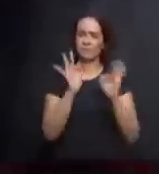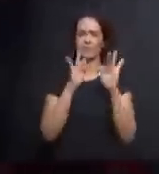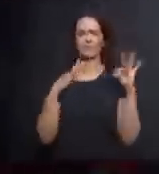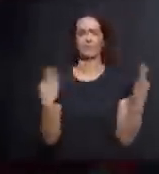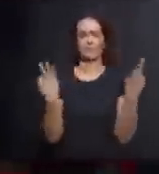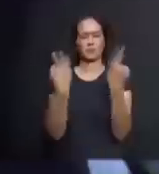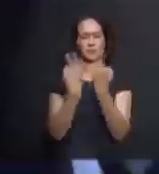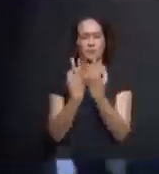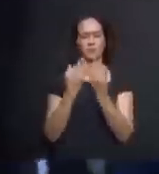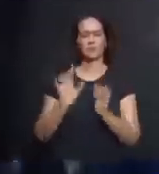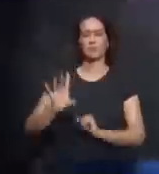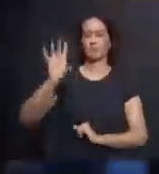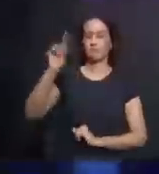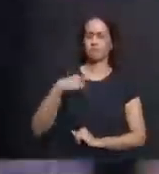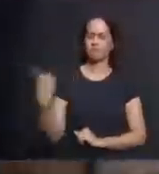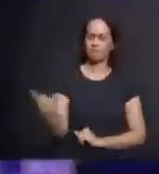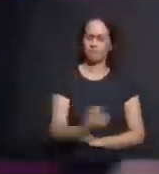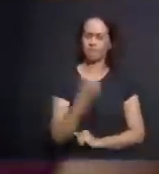Deus.